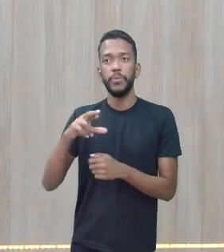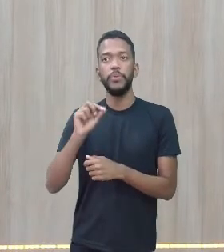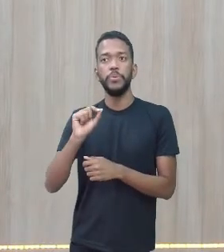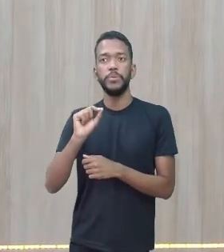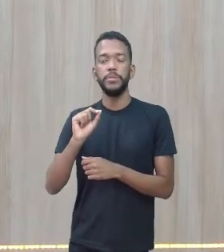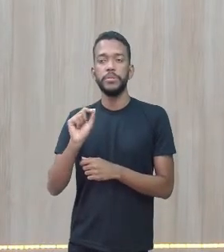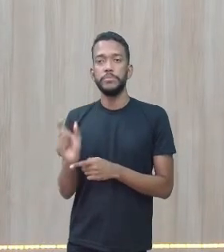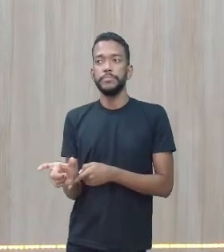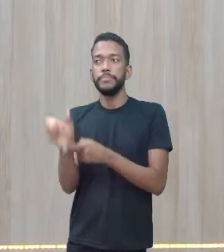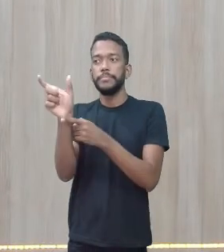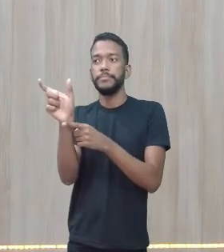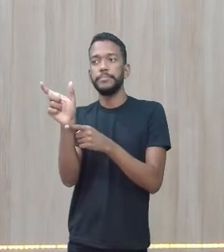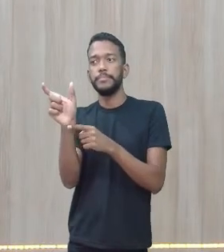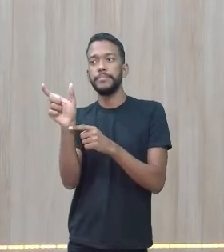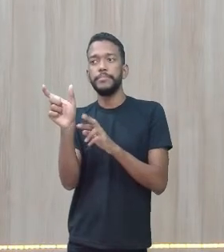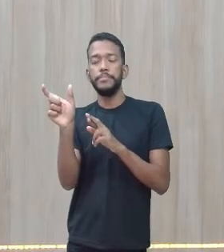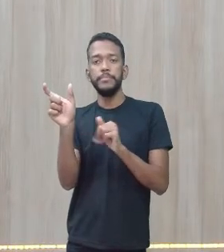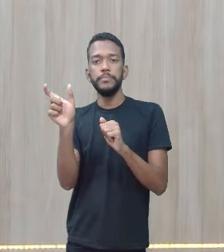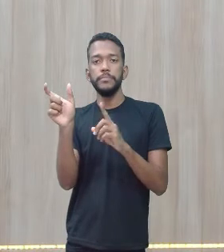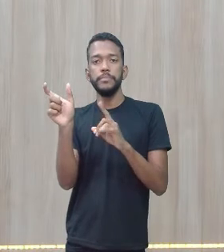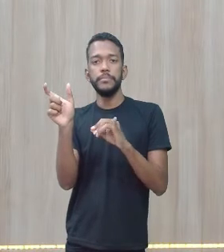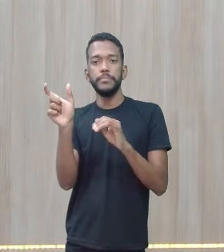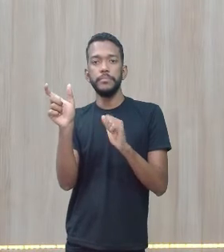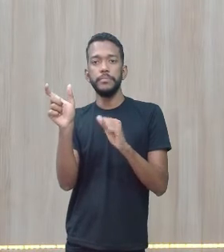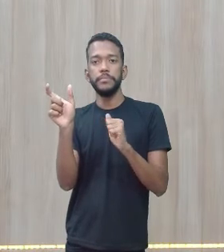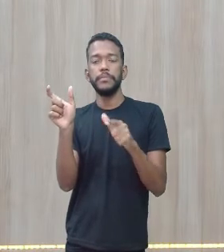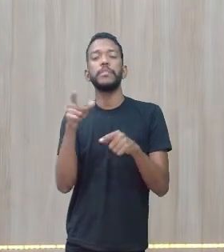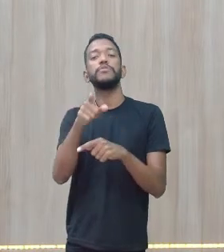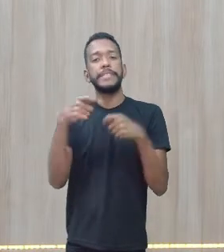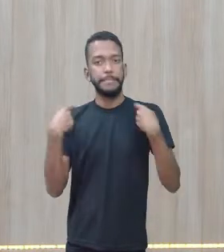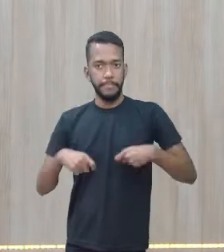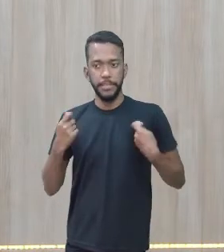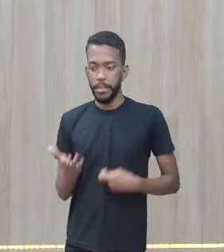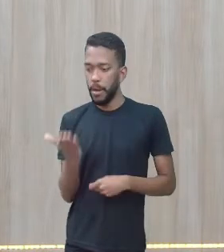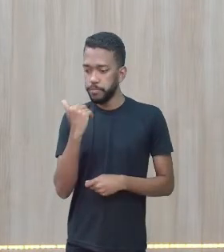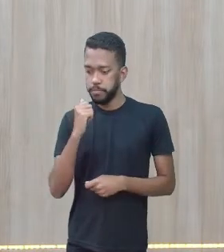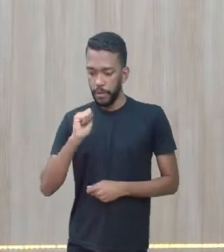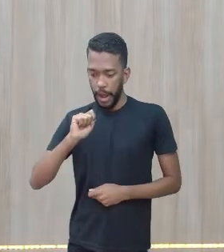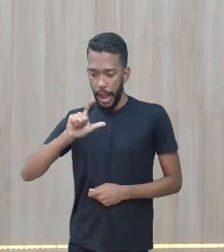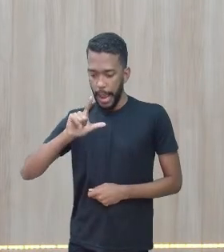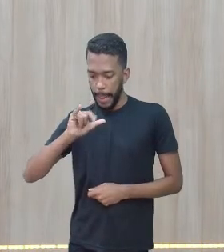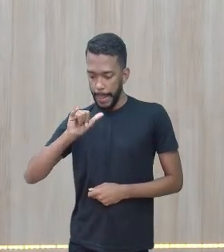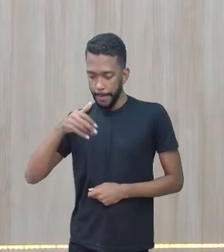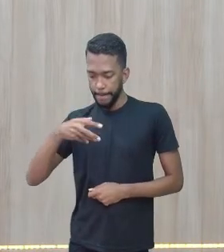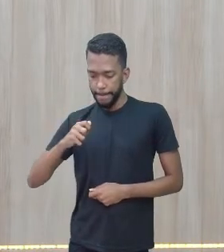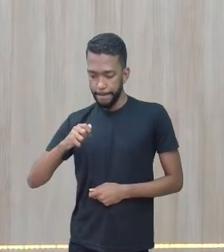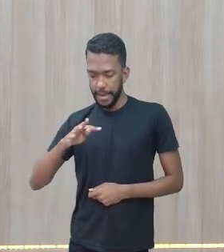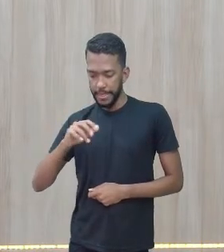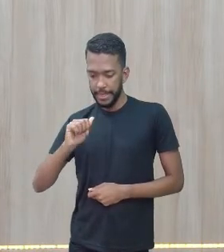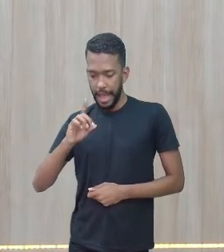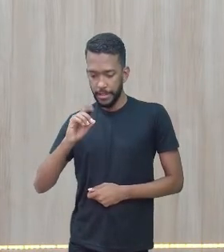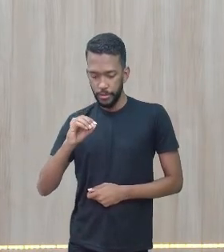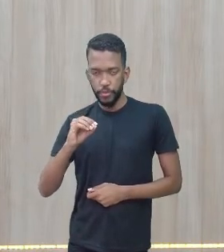aqui. Você tem que estar bem alimentado, não é? Nós vemos